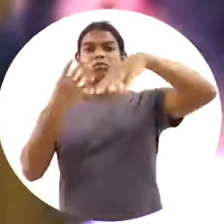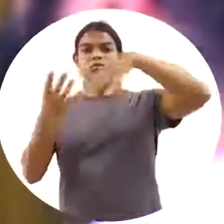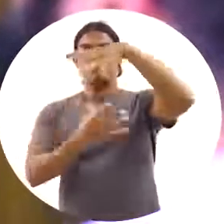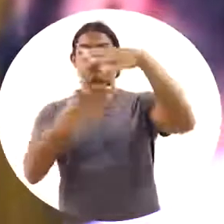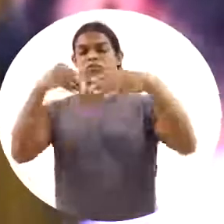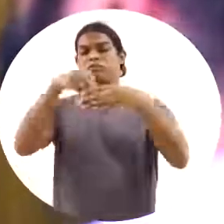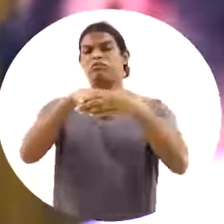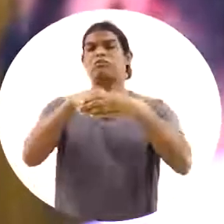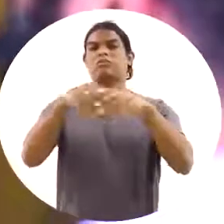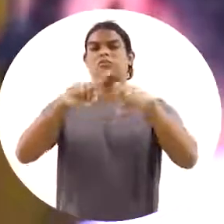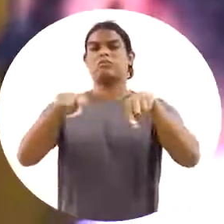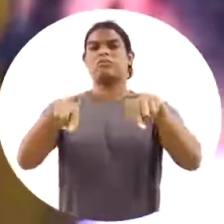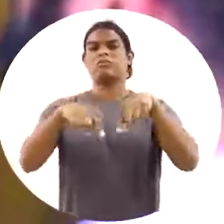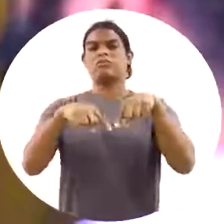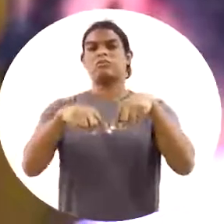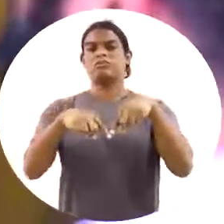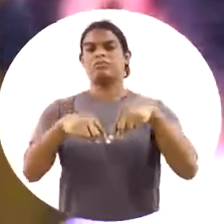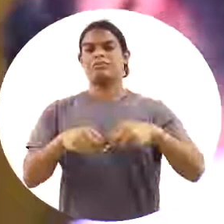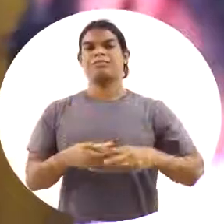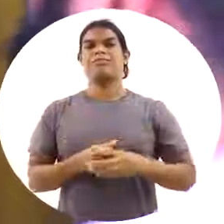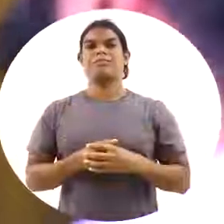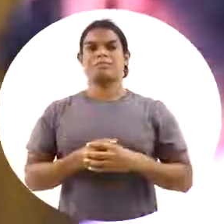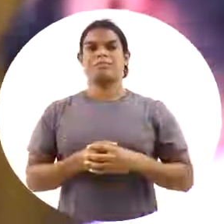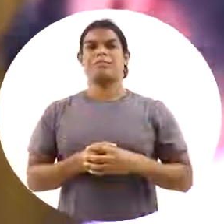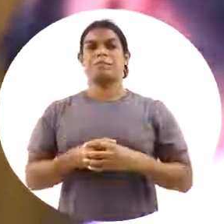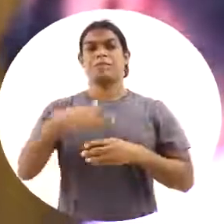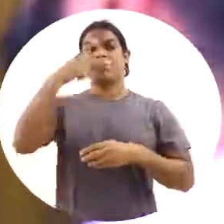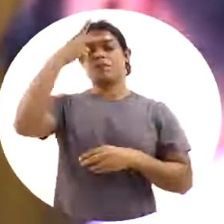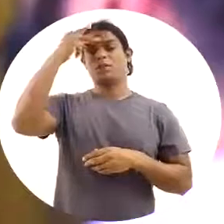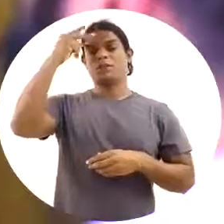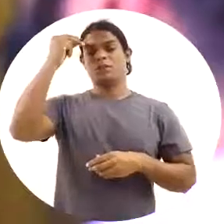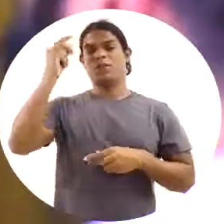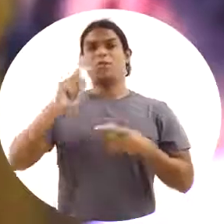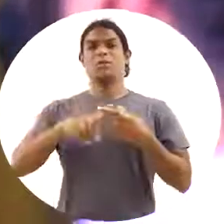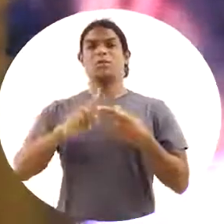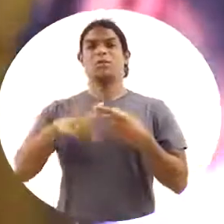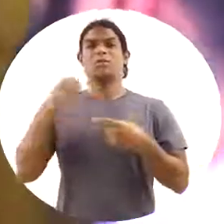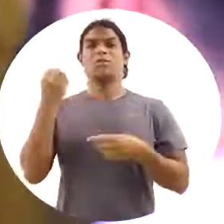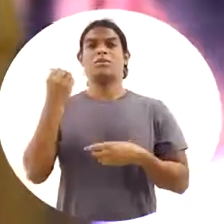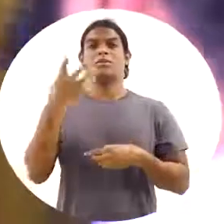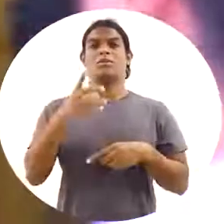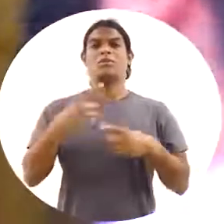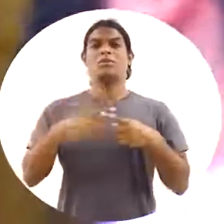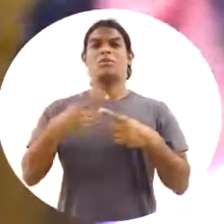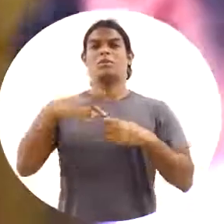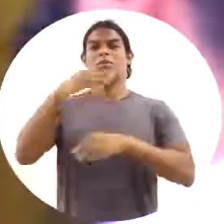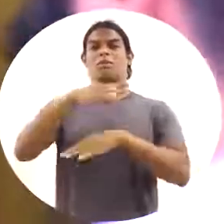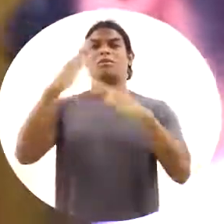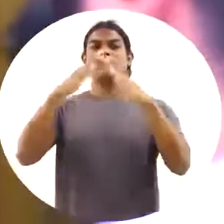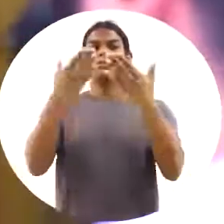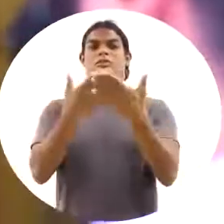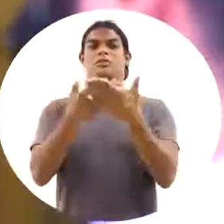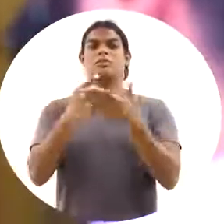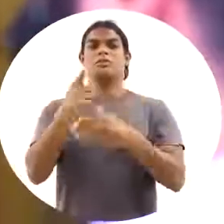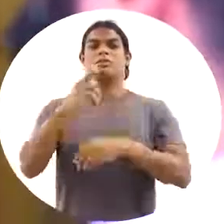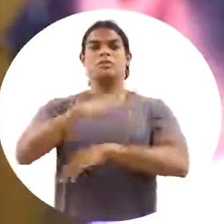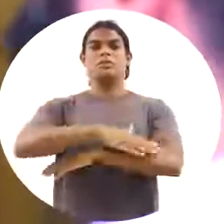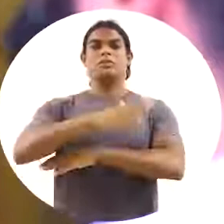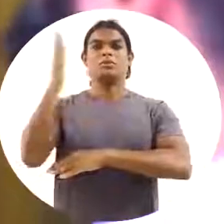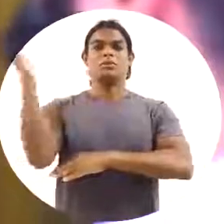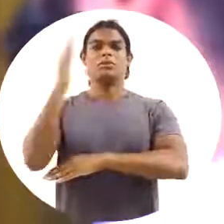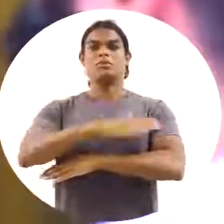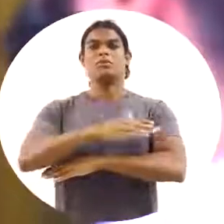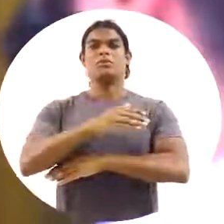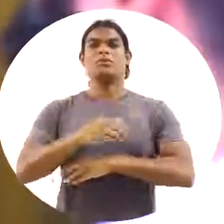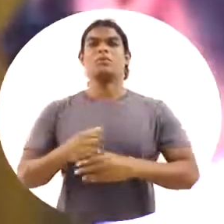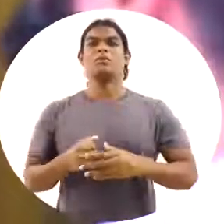conseguiu essa abertura que eles queriam. E para a prefeitura foi bom porque você não tem janela, é uma escola sem janela. Ela quando você vê de longe, ela